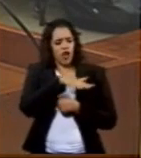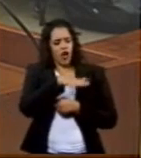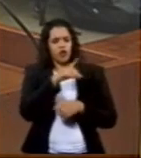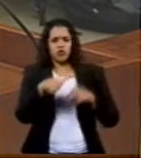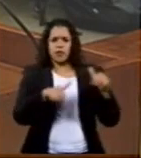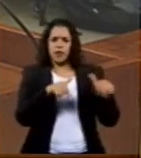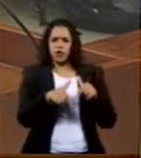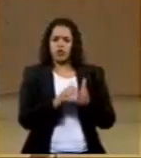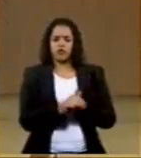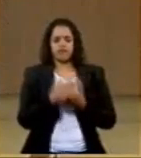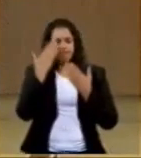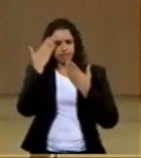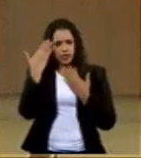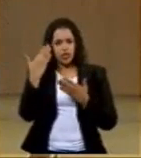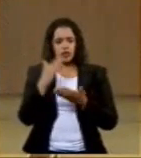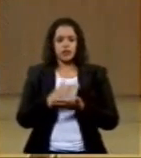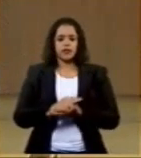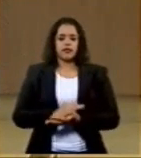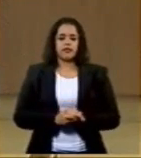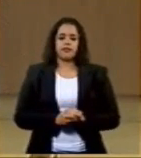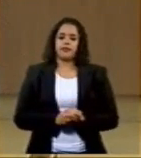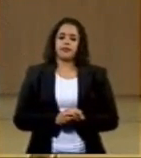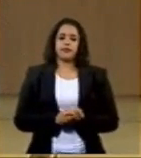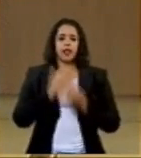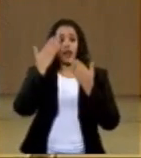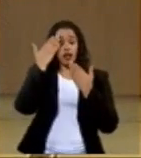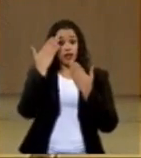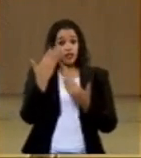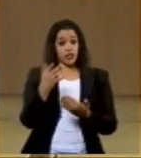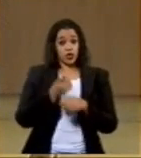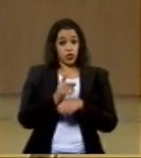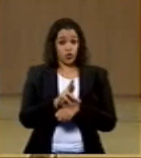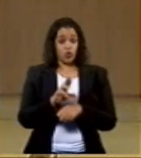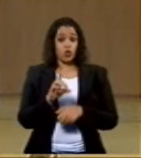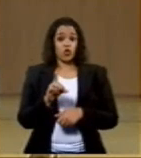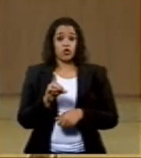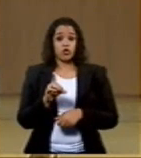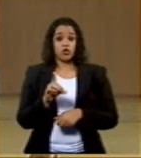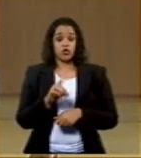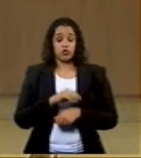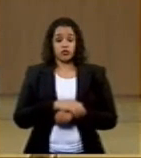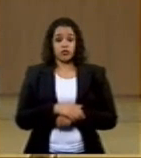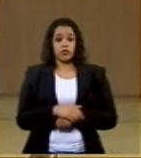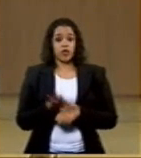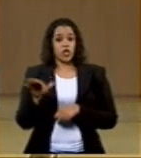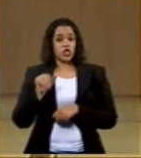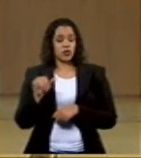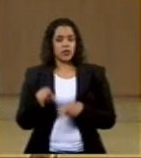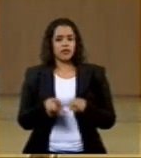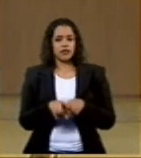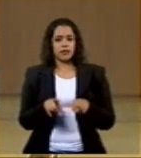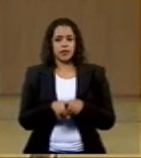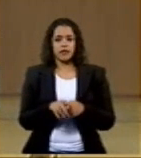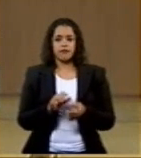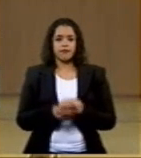trabalhadores portuários. Obrigado. Agradeço ao doutor Jonathan Santiago. Agora, chamo pela Associação Brasileira